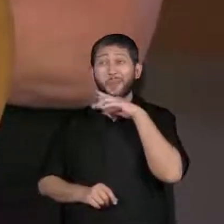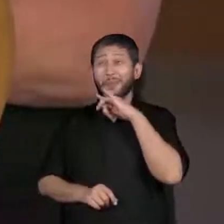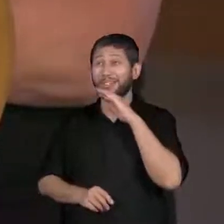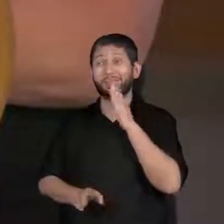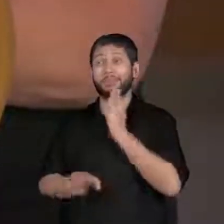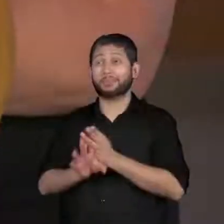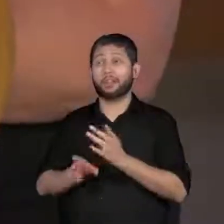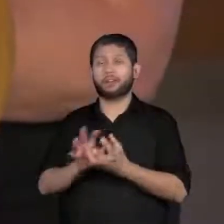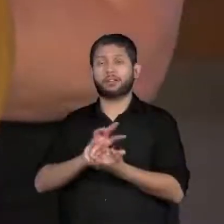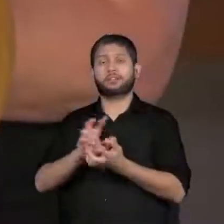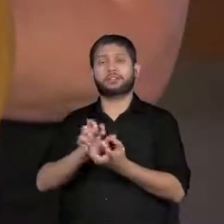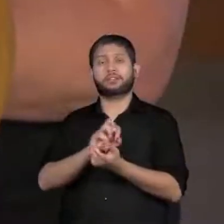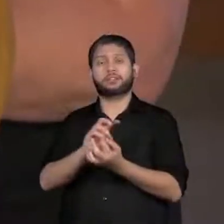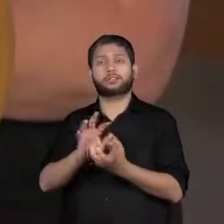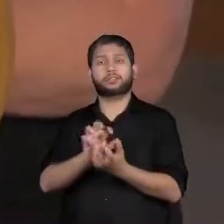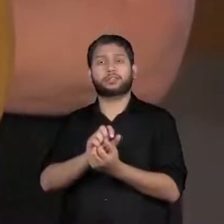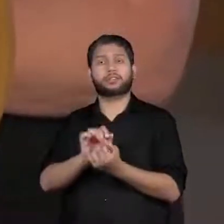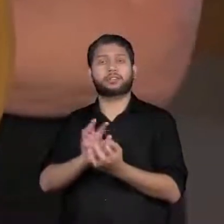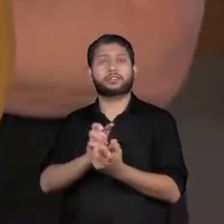coisas.